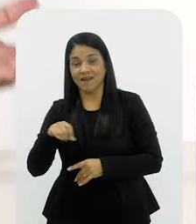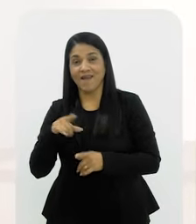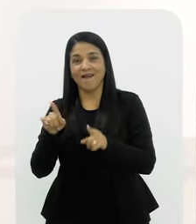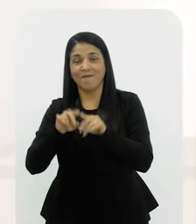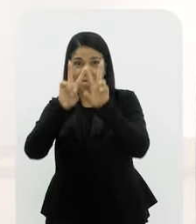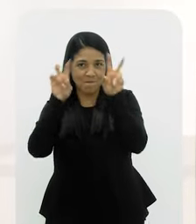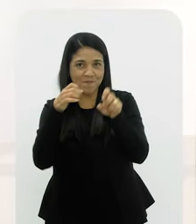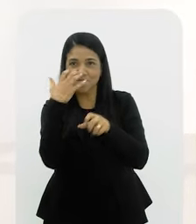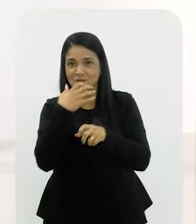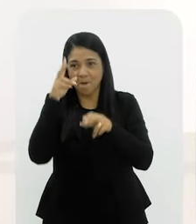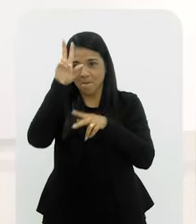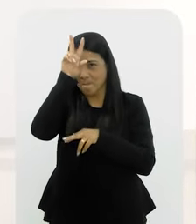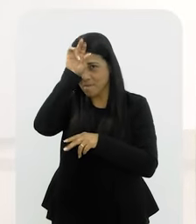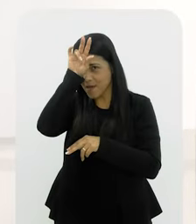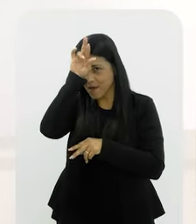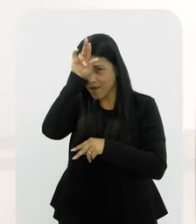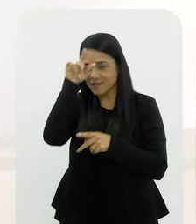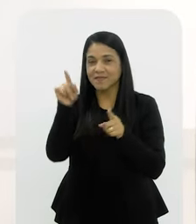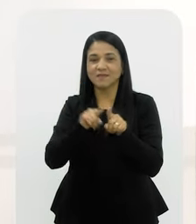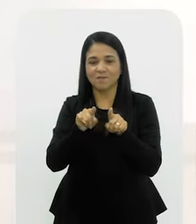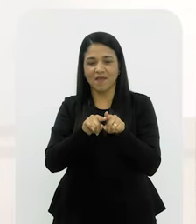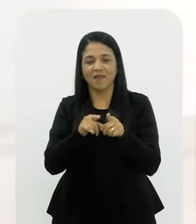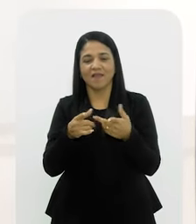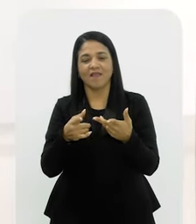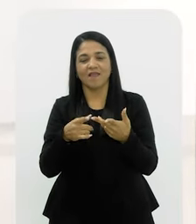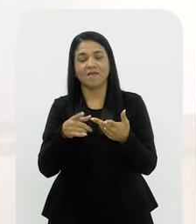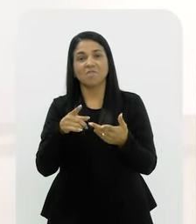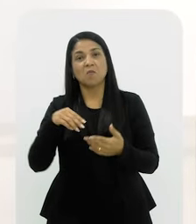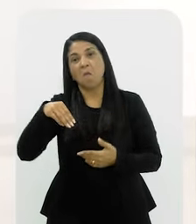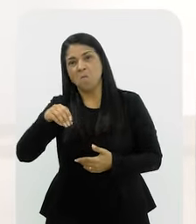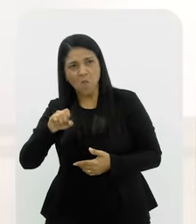e o segundo que tinha essa tal Liberdade. Tem Molejão, não?